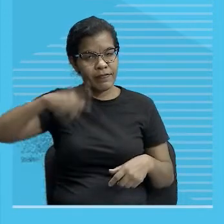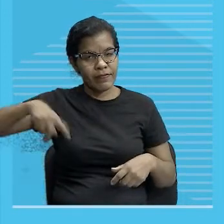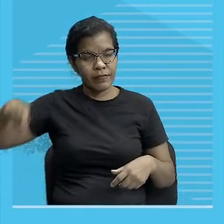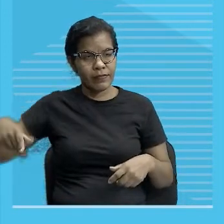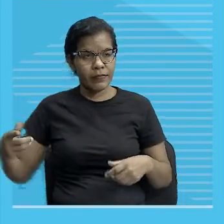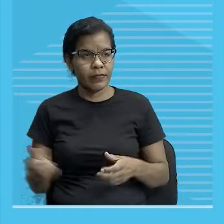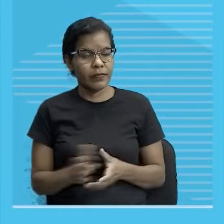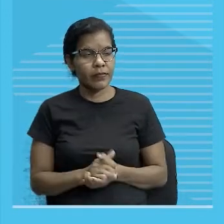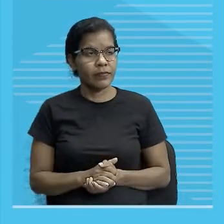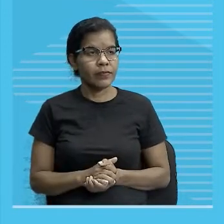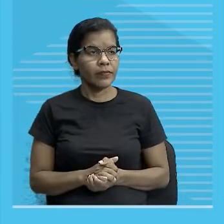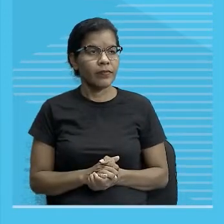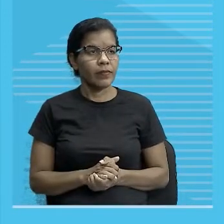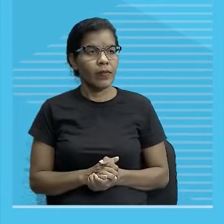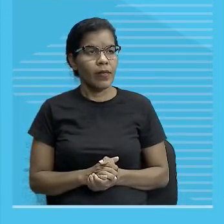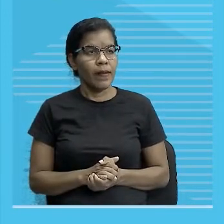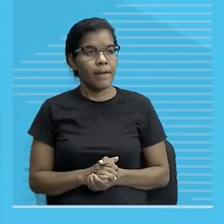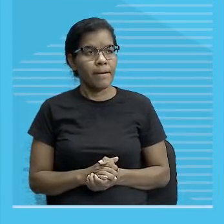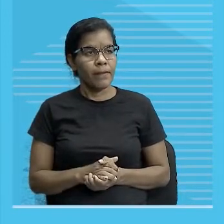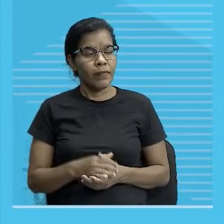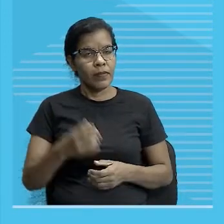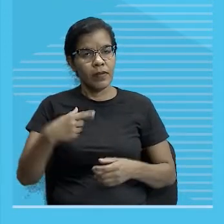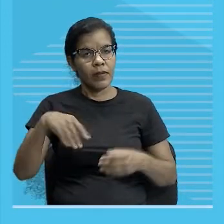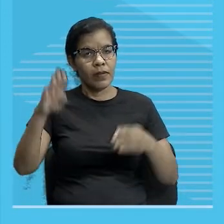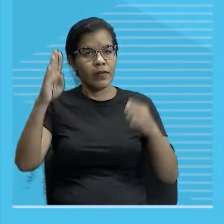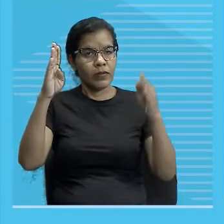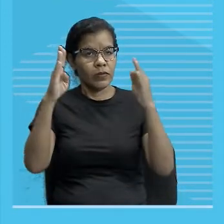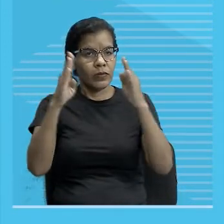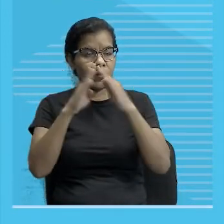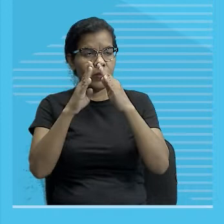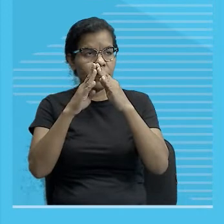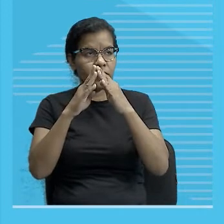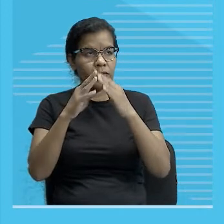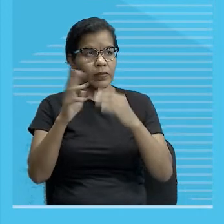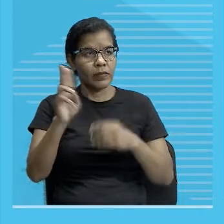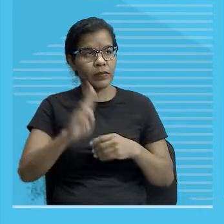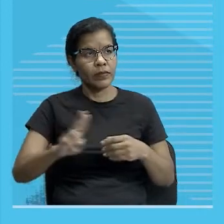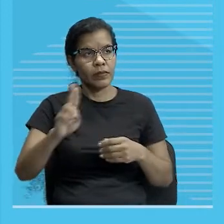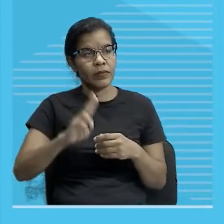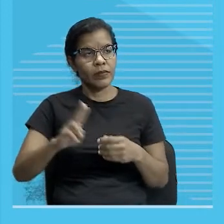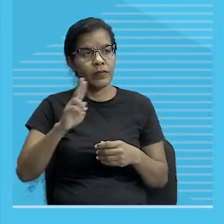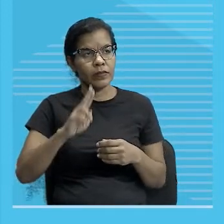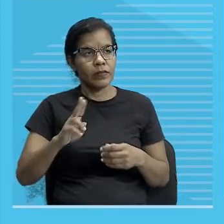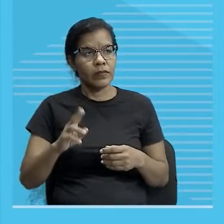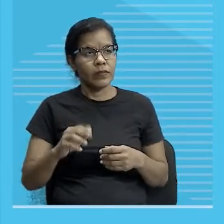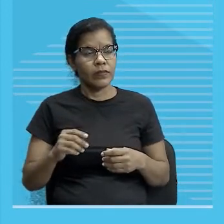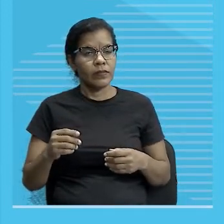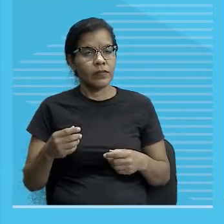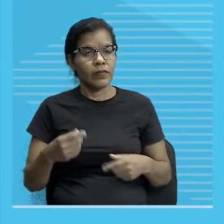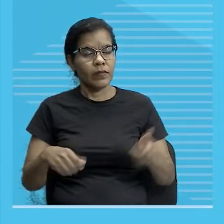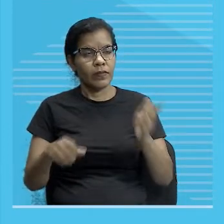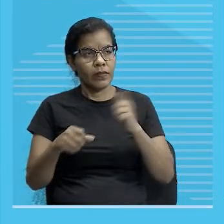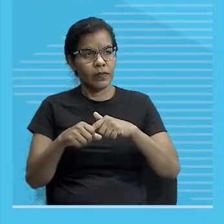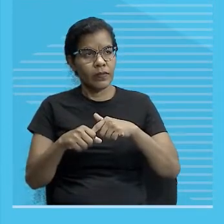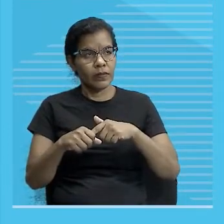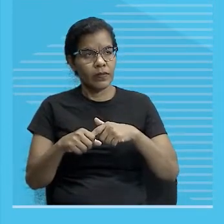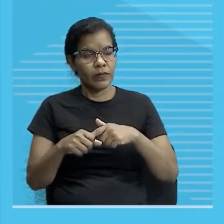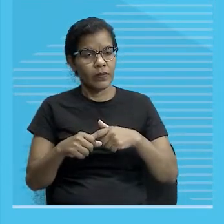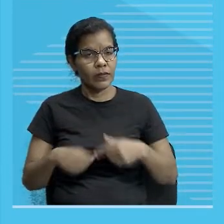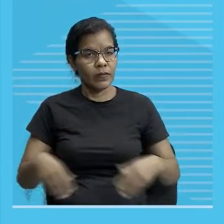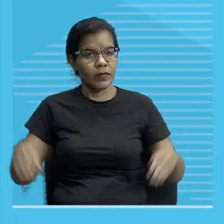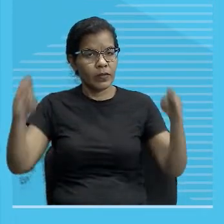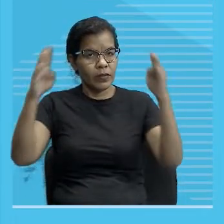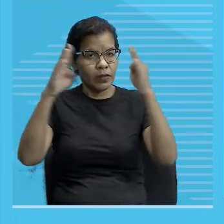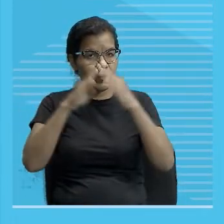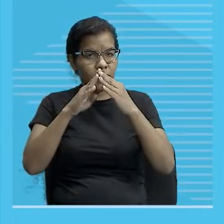prova disso? Quando você diz que vai à sua casa, você usa essa correlação aqui, ó. Volto de